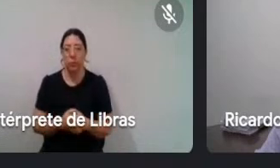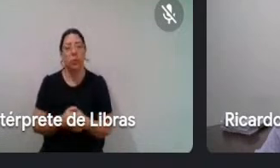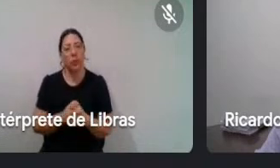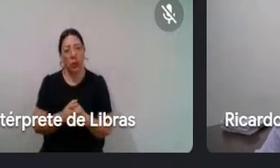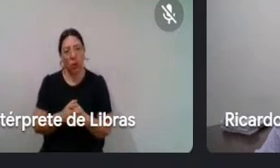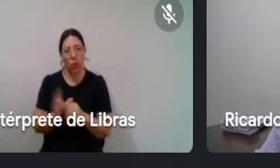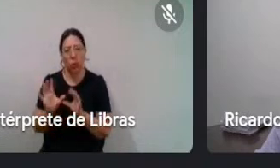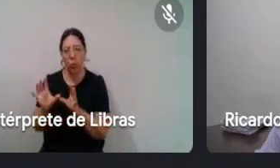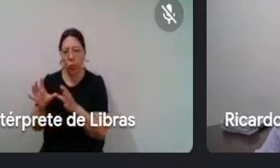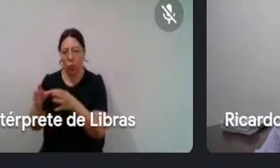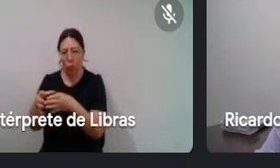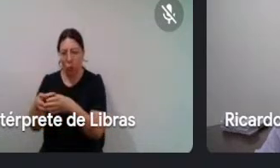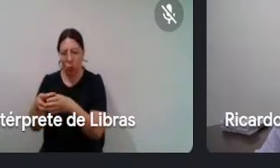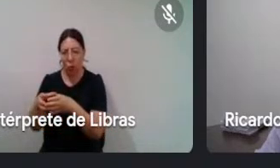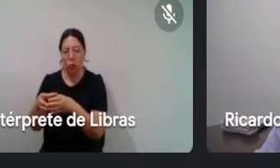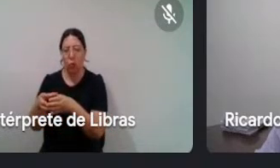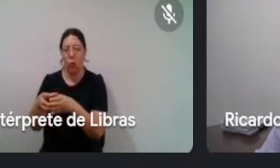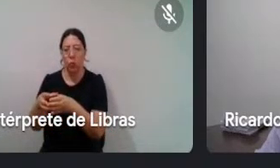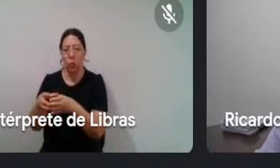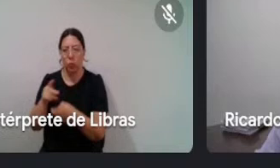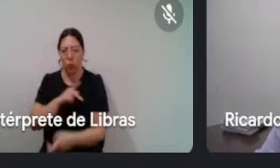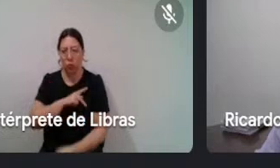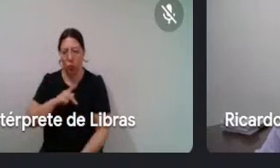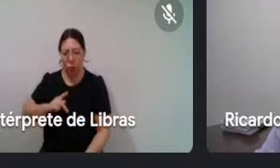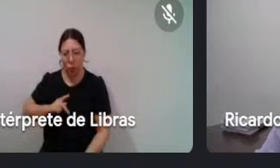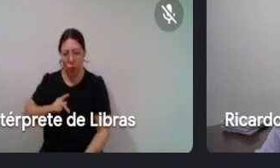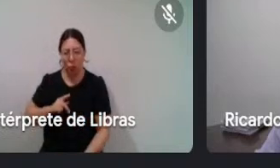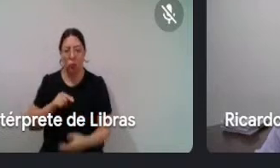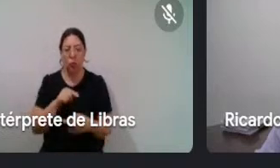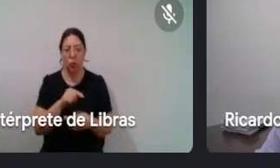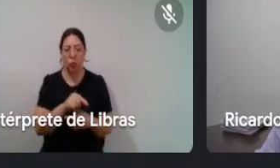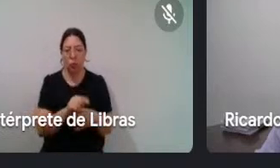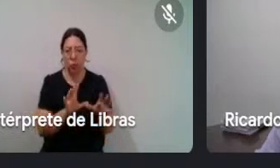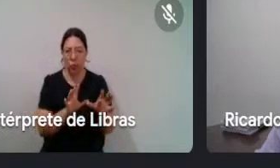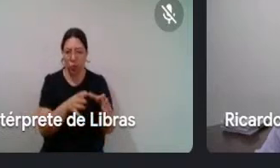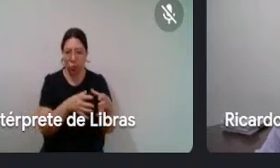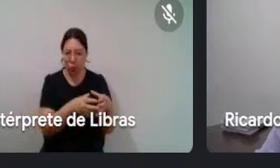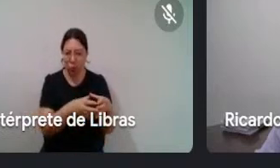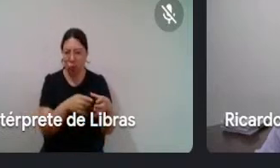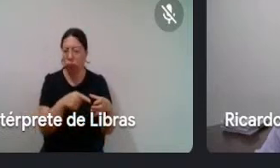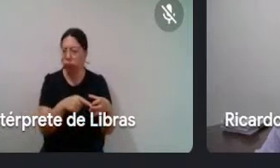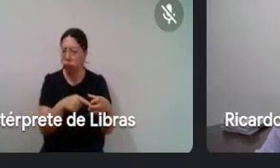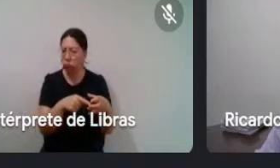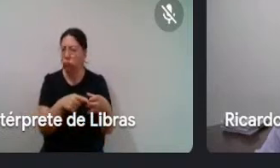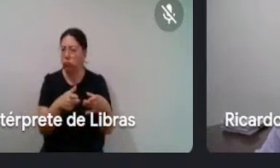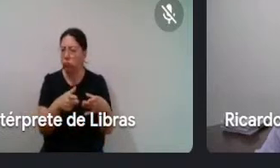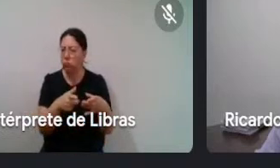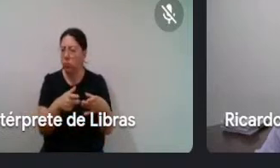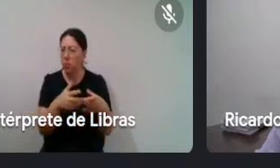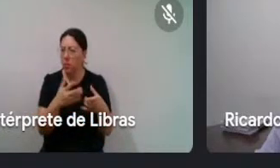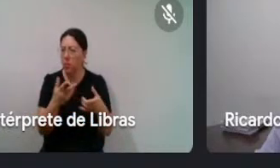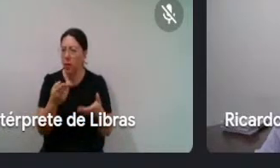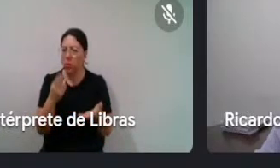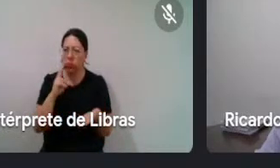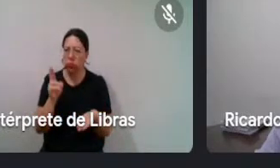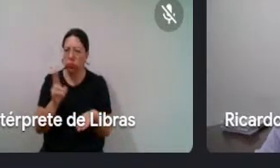Regional Eleitoral emitiram parecer pela aprovação com ressalvas das contas. Relatório, senhor presidente.